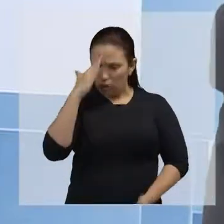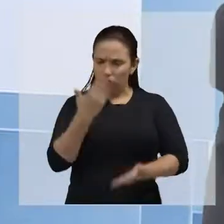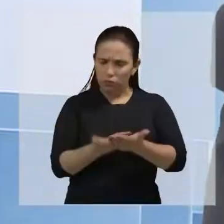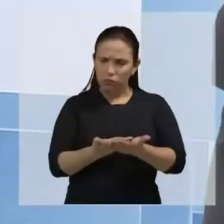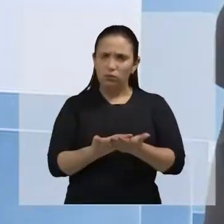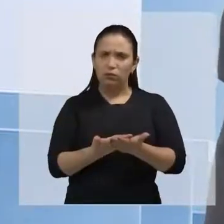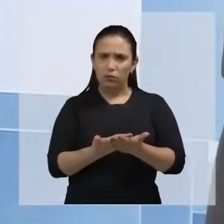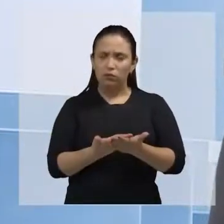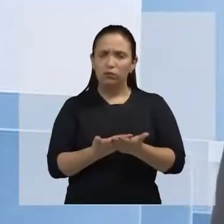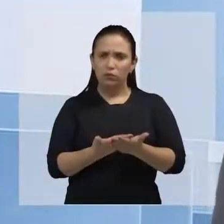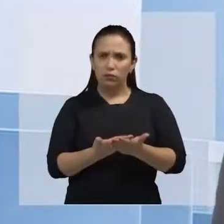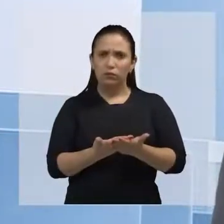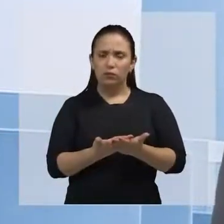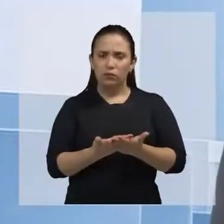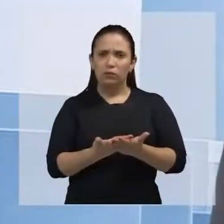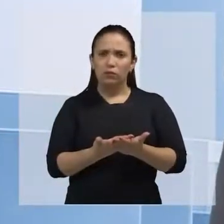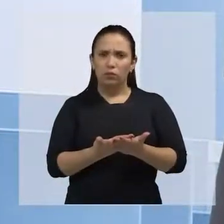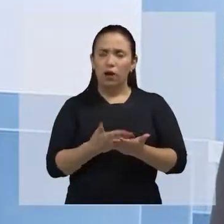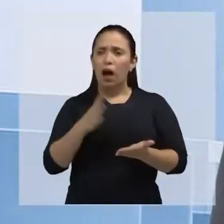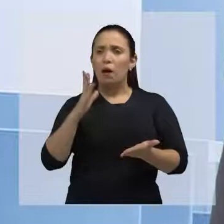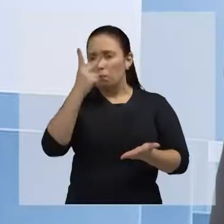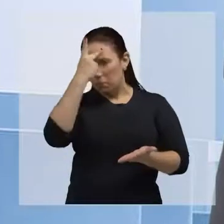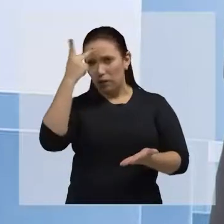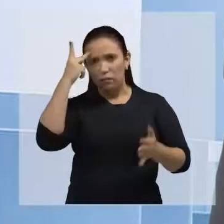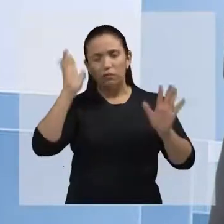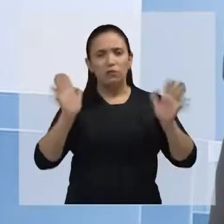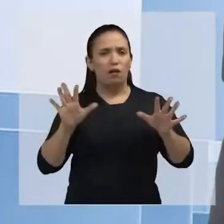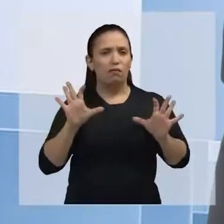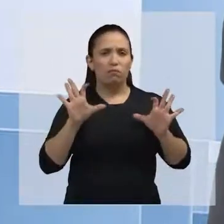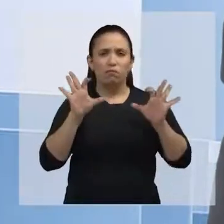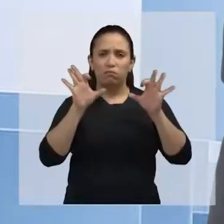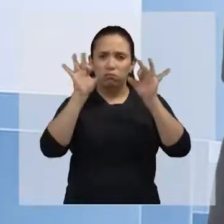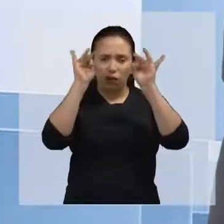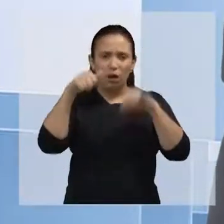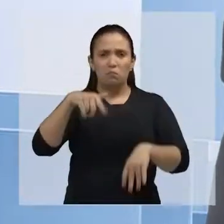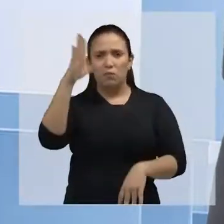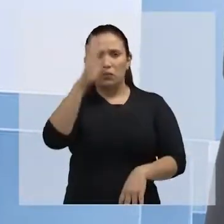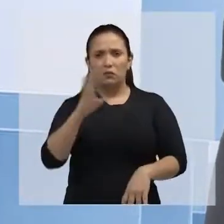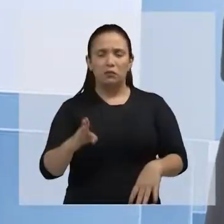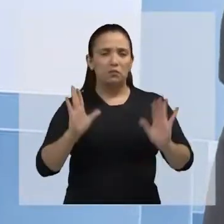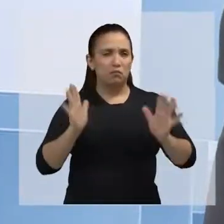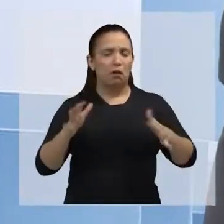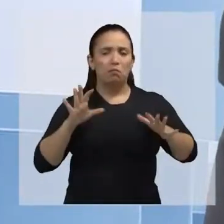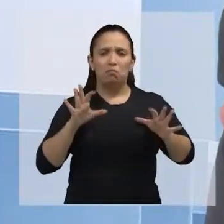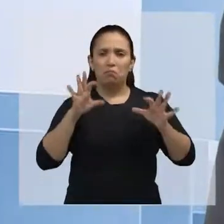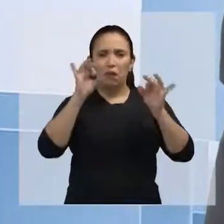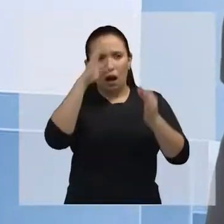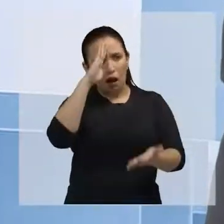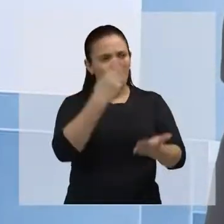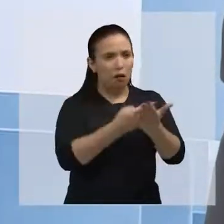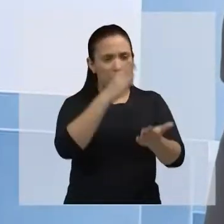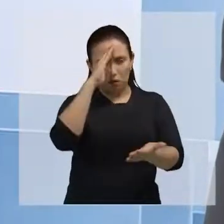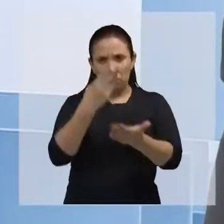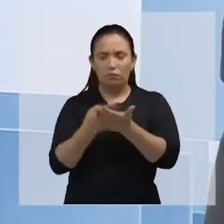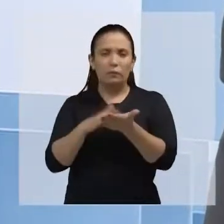alguma coisa, que ninguém acredita em quase nada mais. Esse é o grande ponto. Ninguém acredita em quase nada